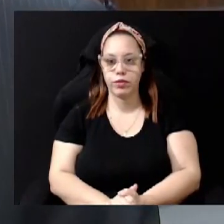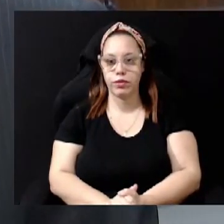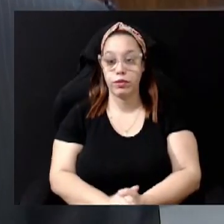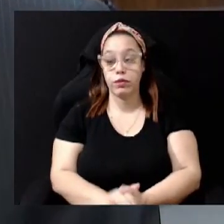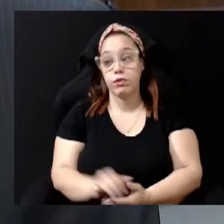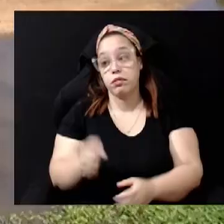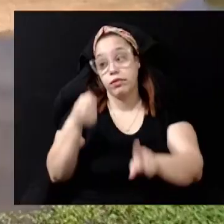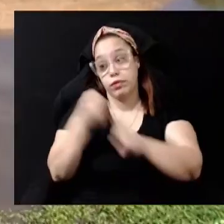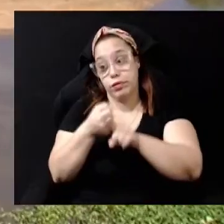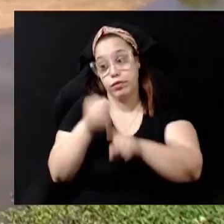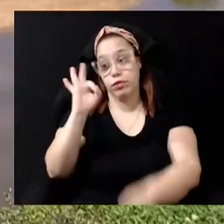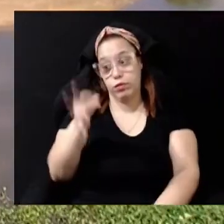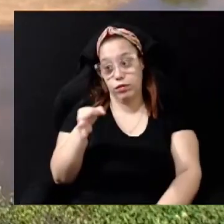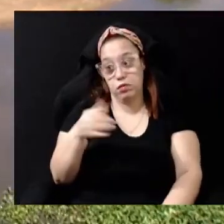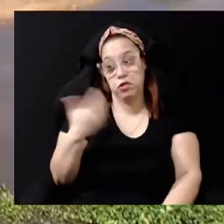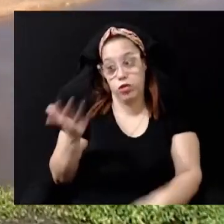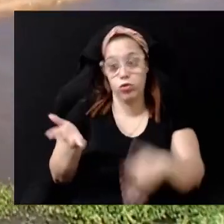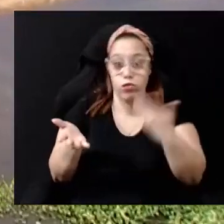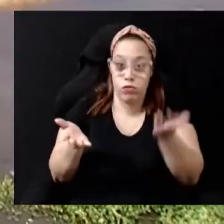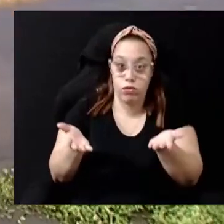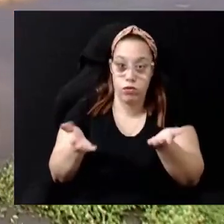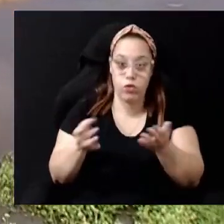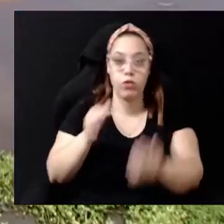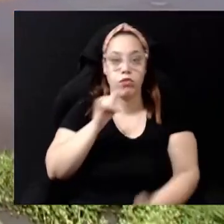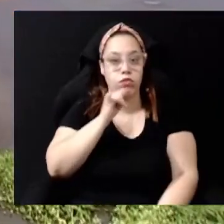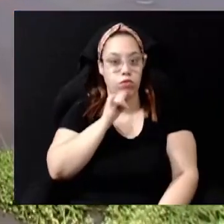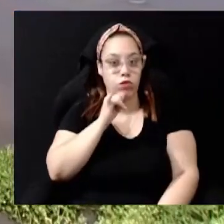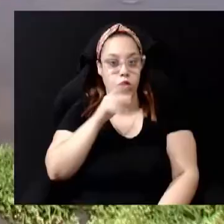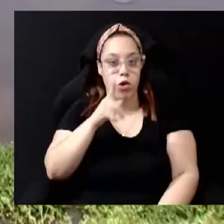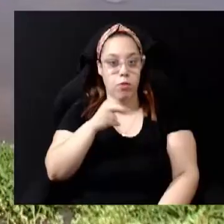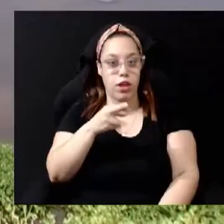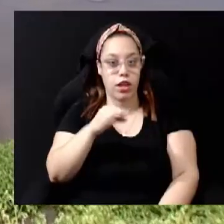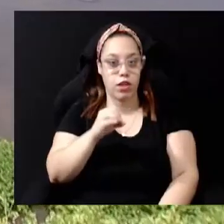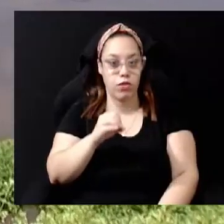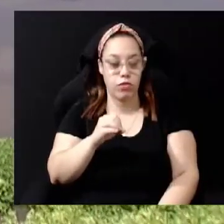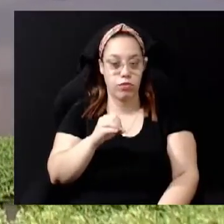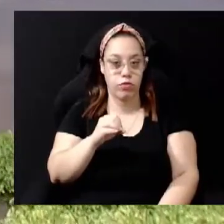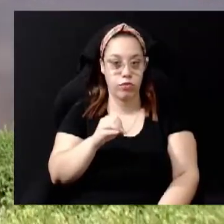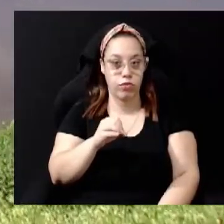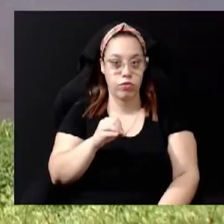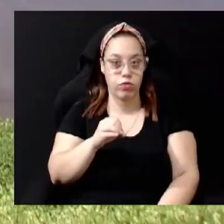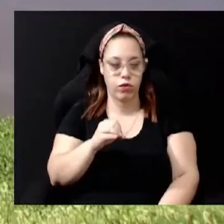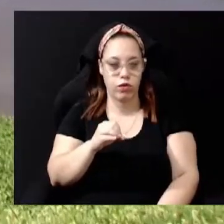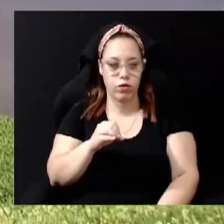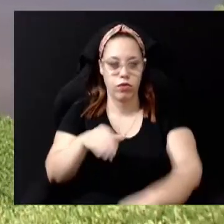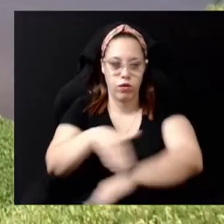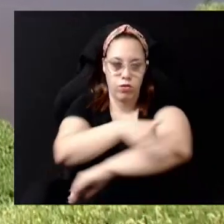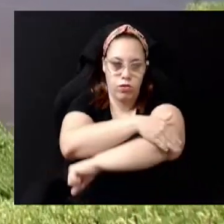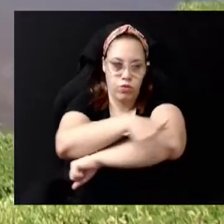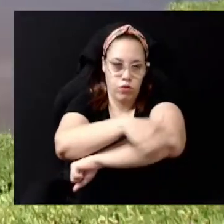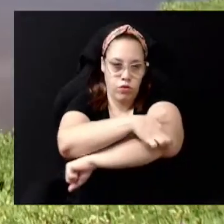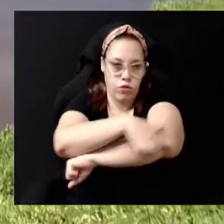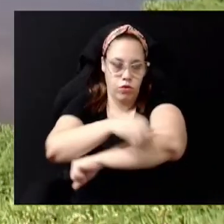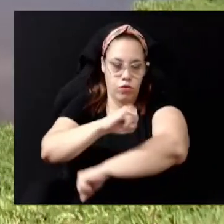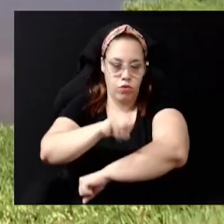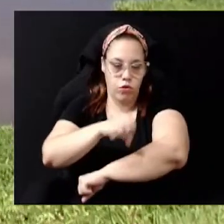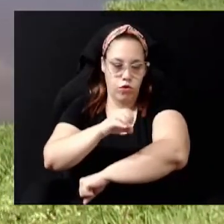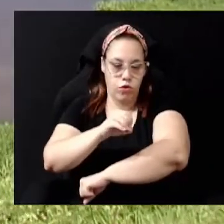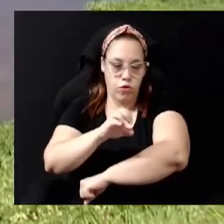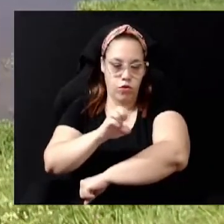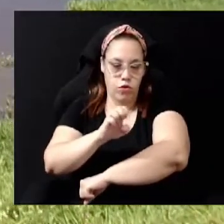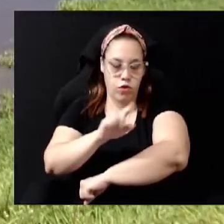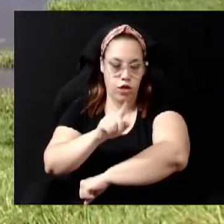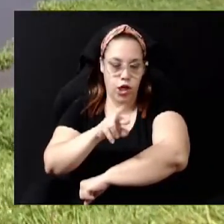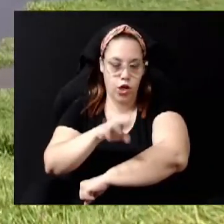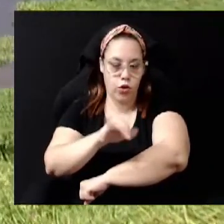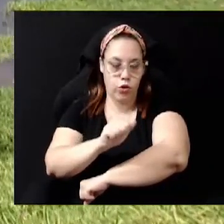efetividade de cada um deles. Um exemplo de piscinão é o que fica no entroncamento da Avenida José de Souza Campos, a norte-sul,